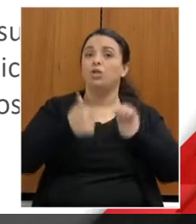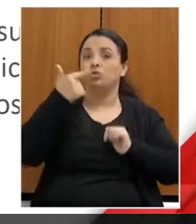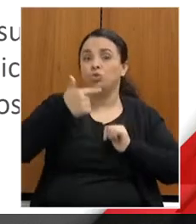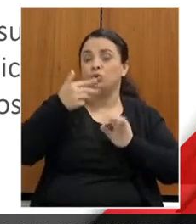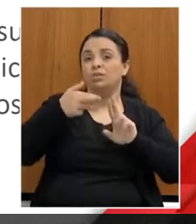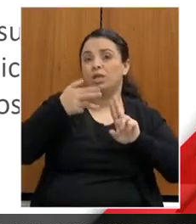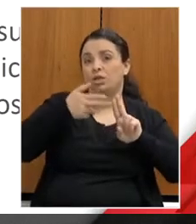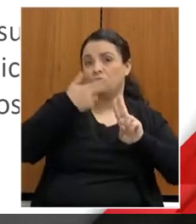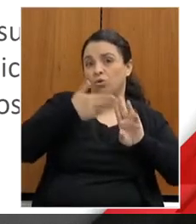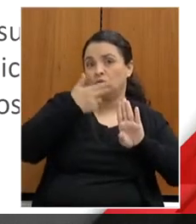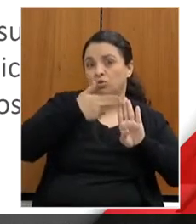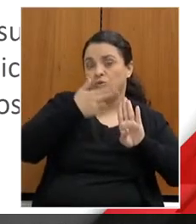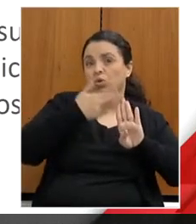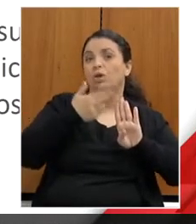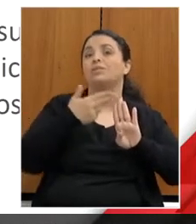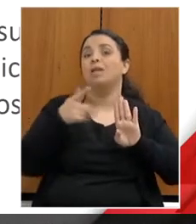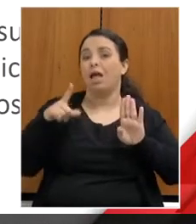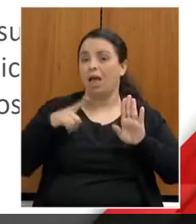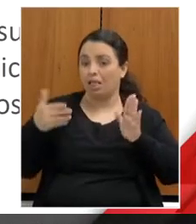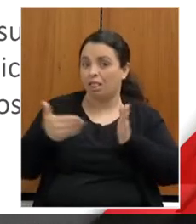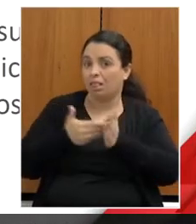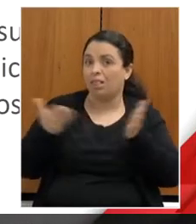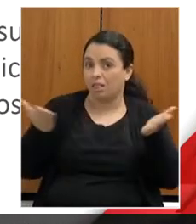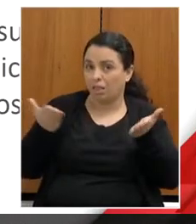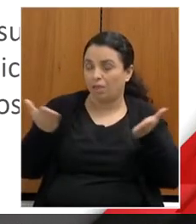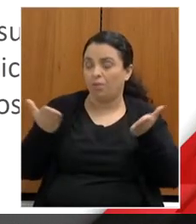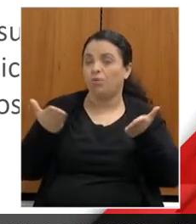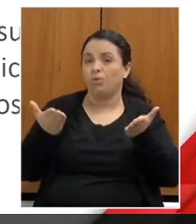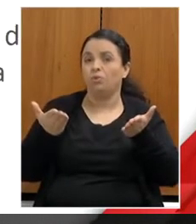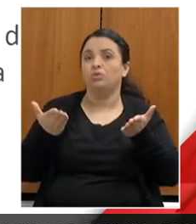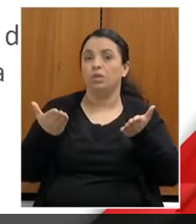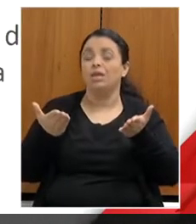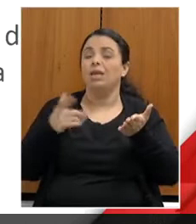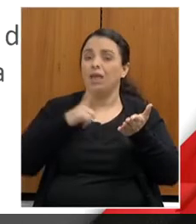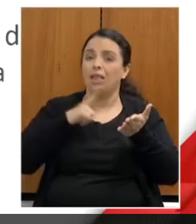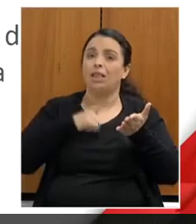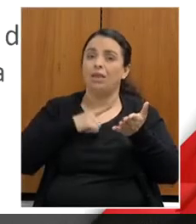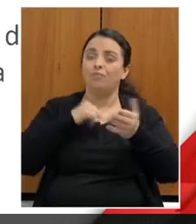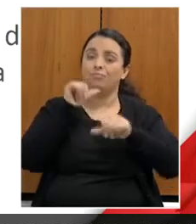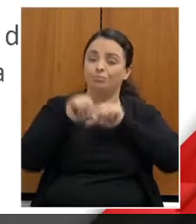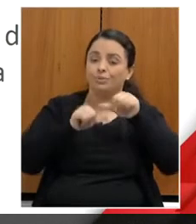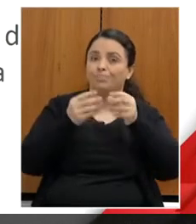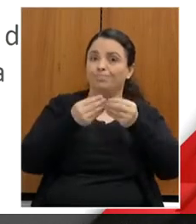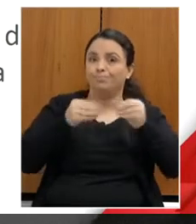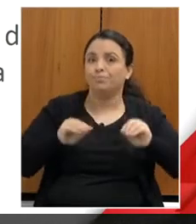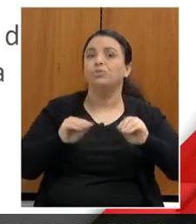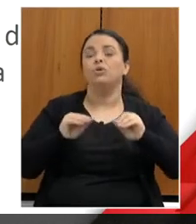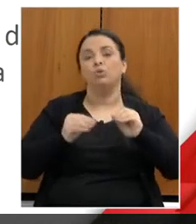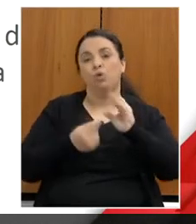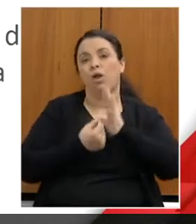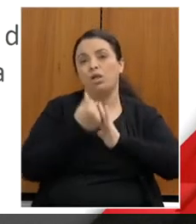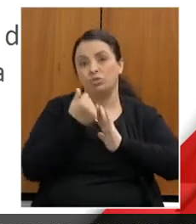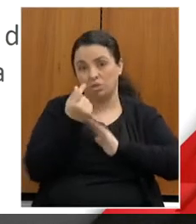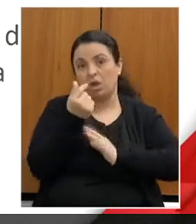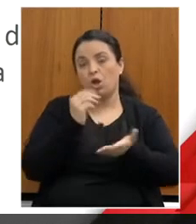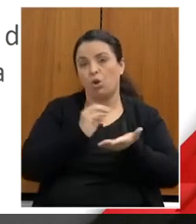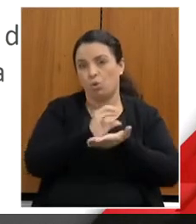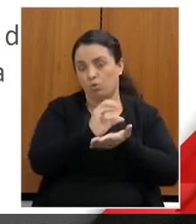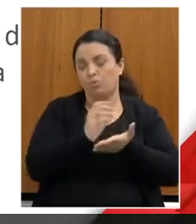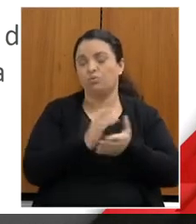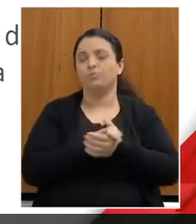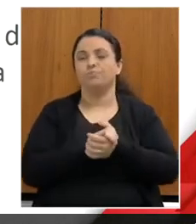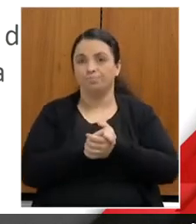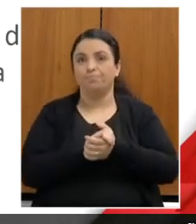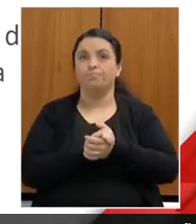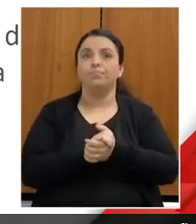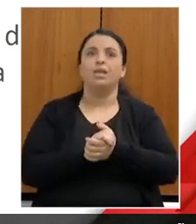momento deste ano, impactando no repasse de recursos. Próximo. Saúde em rede. O início do projeto foi adiado devido